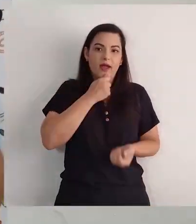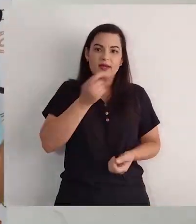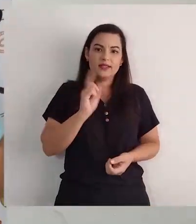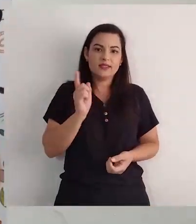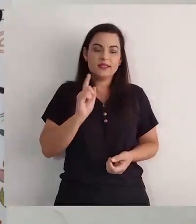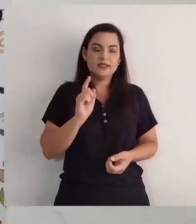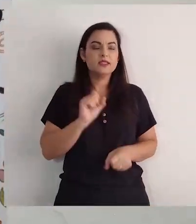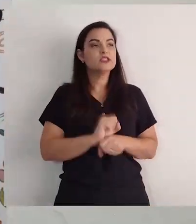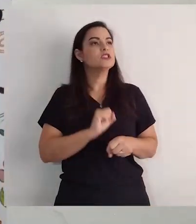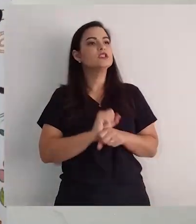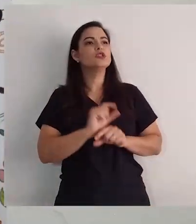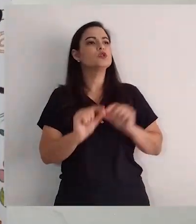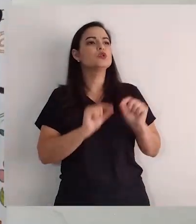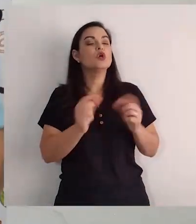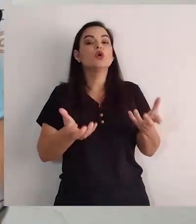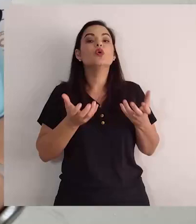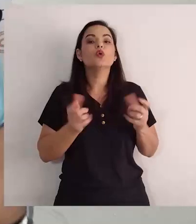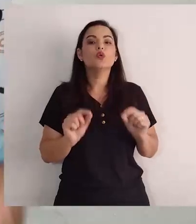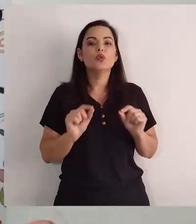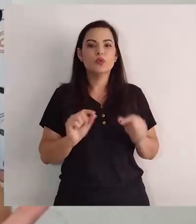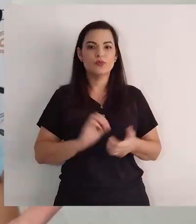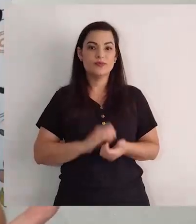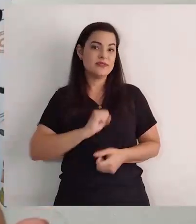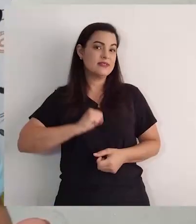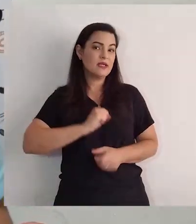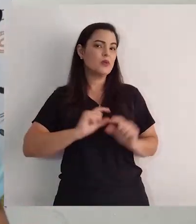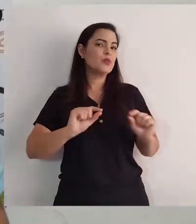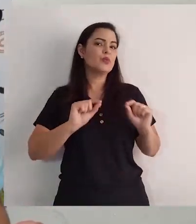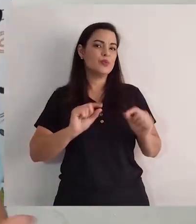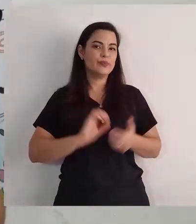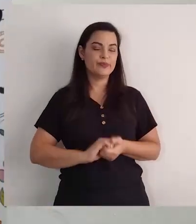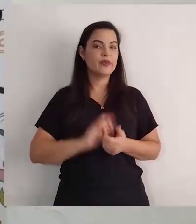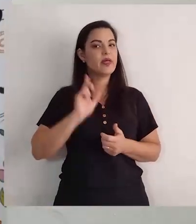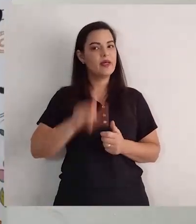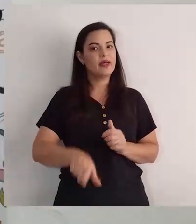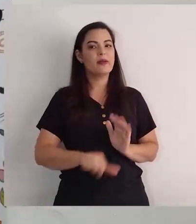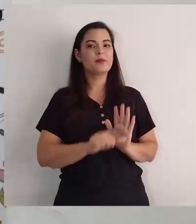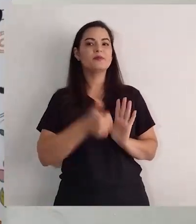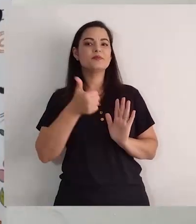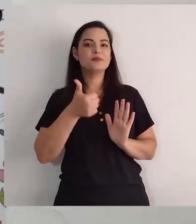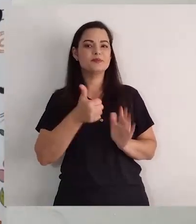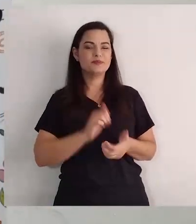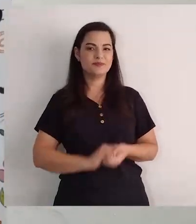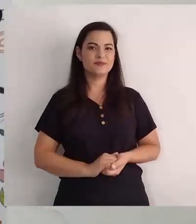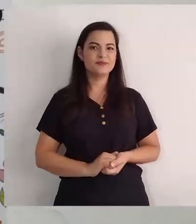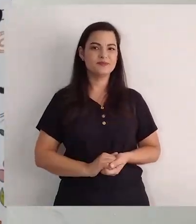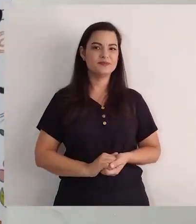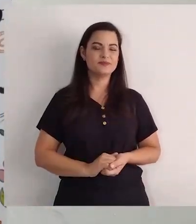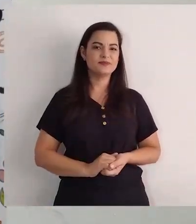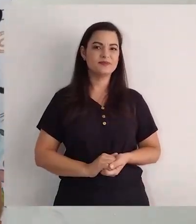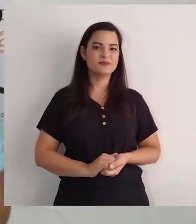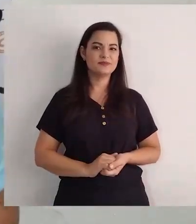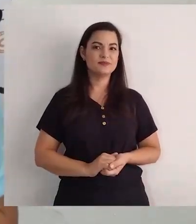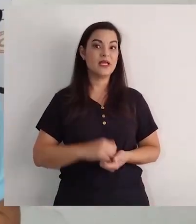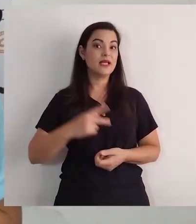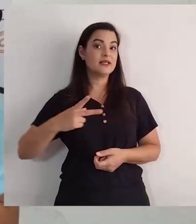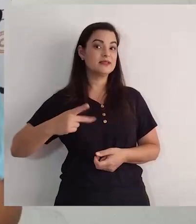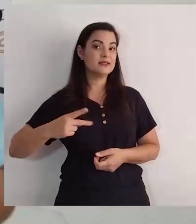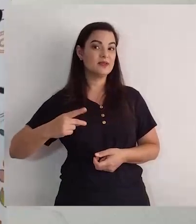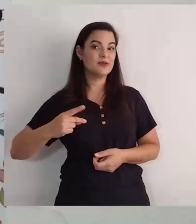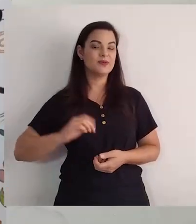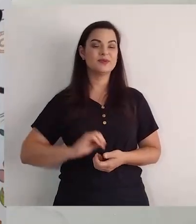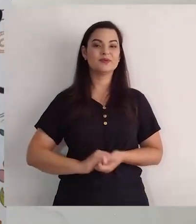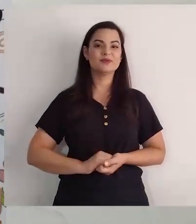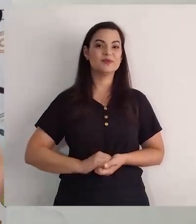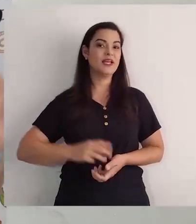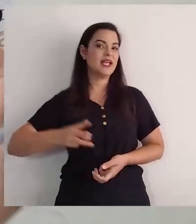não voltaram, qual é a expectativa? O que vocês mais estão com saudade? Então, essa é a primeira parte do registro.